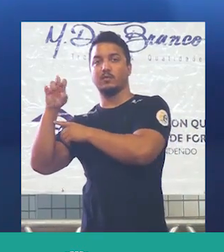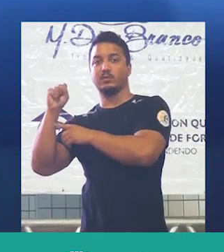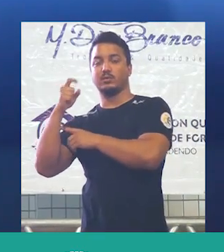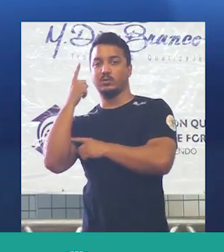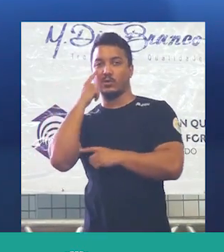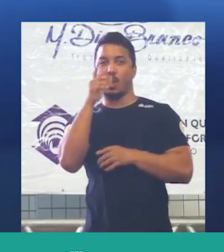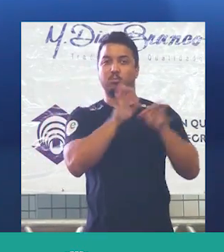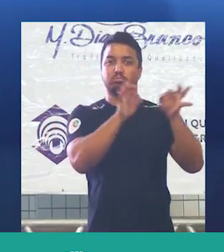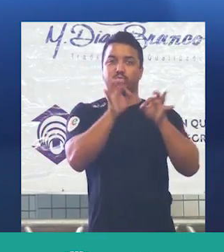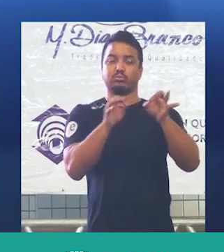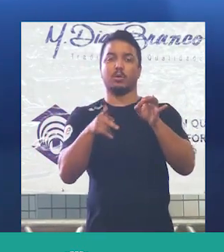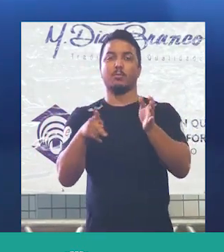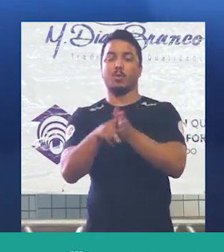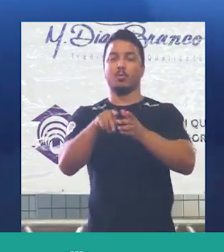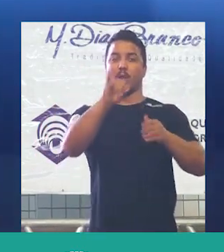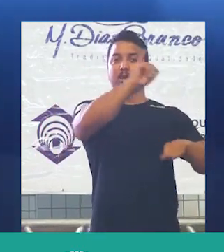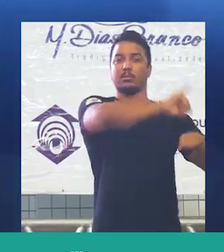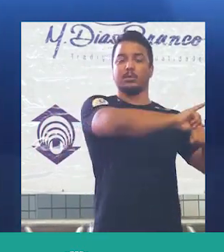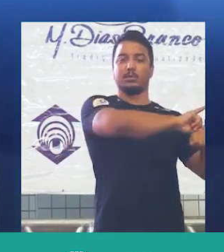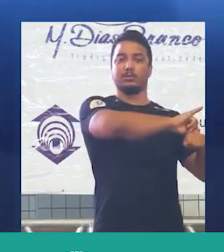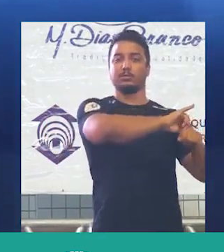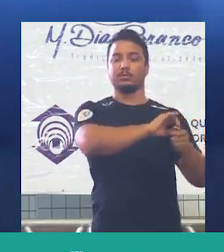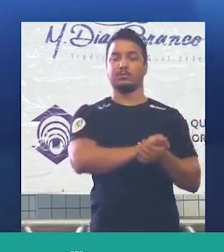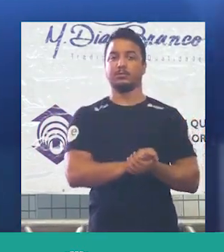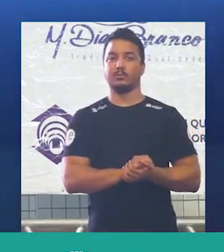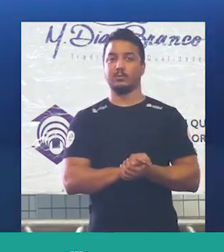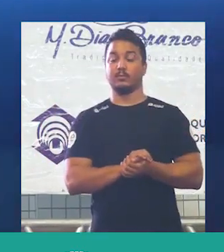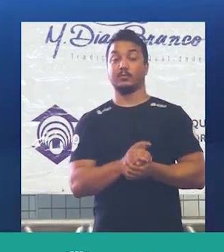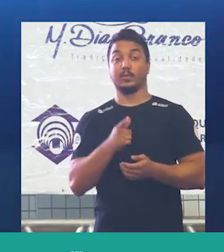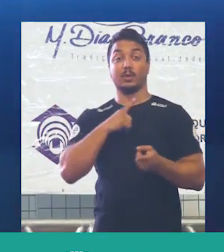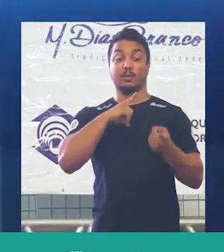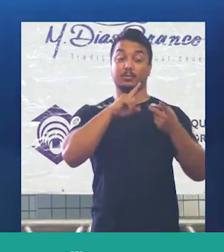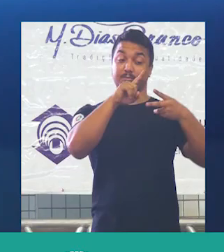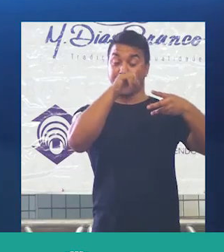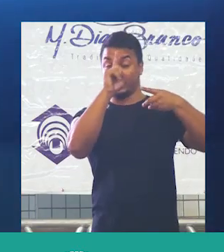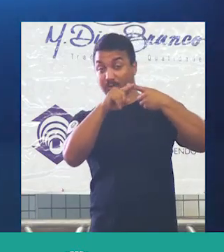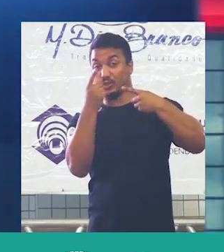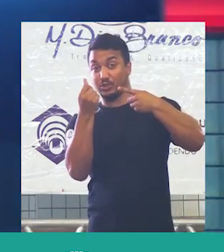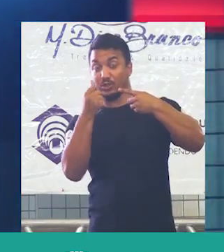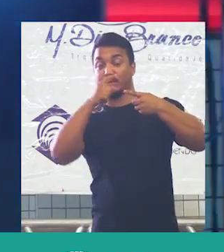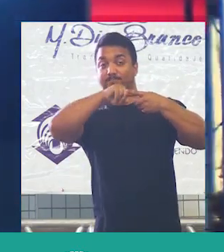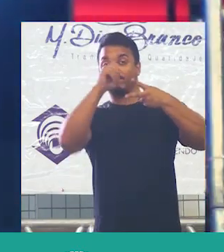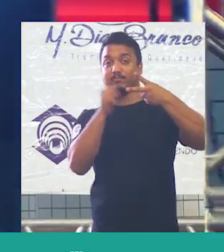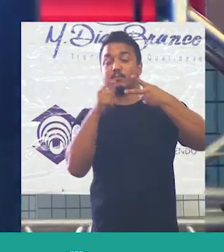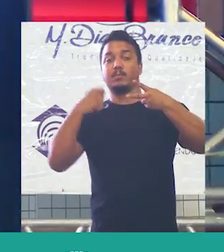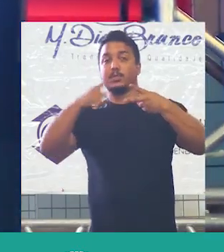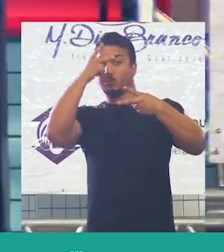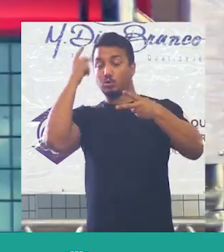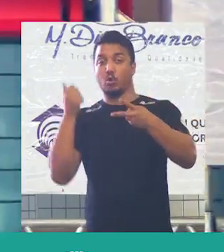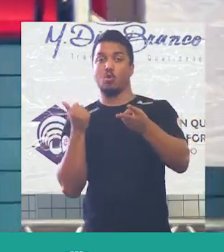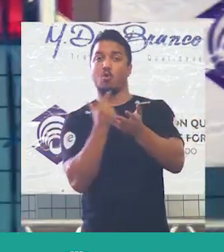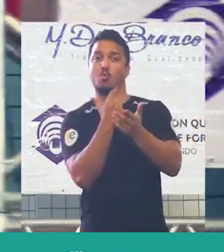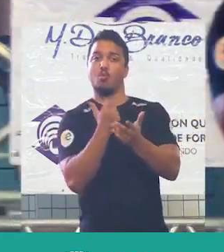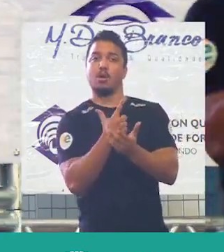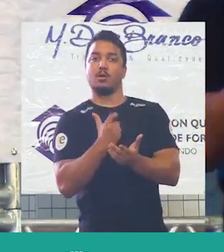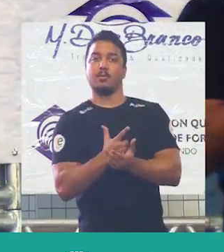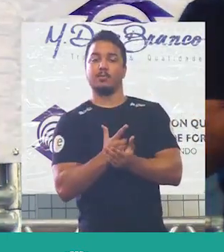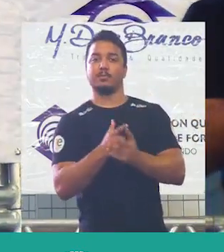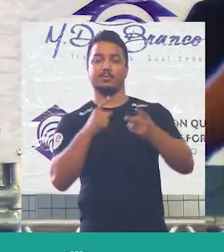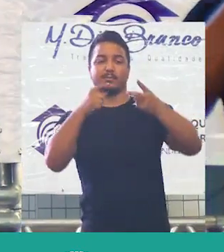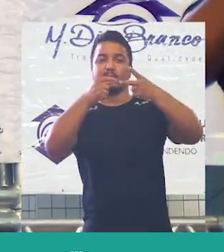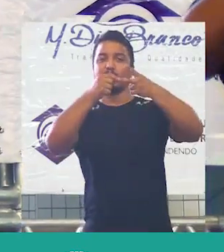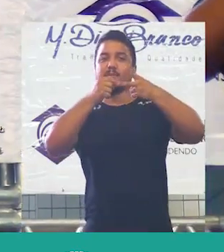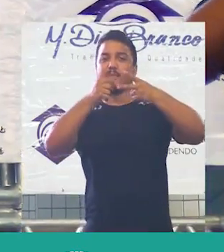projeto de urbanização da capital. Mas além de dinheiro, era preciso ter mercado consumidor. O